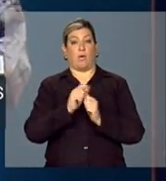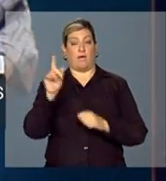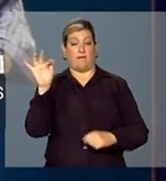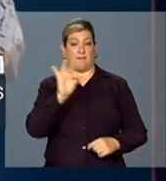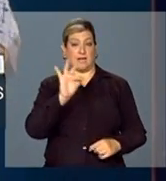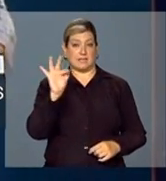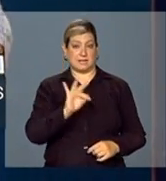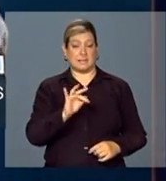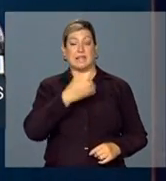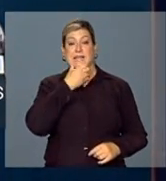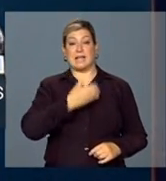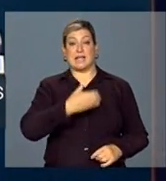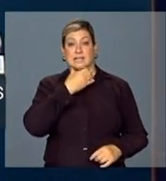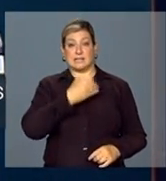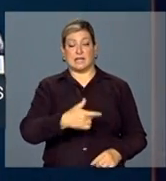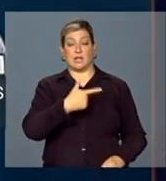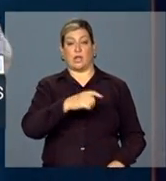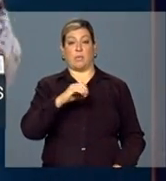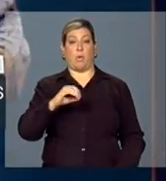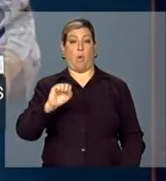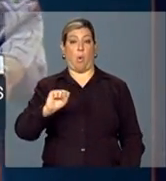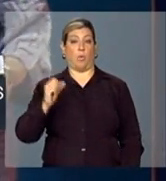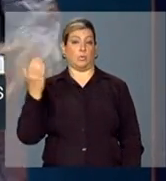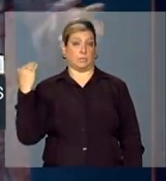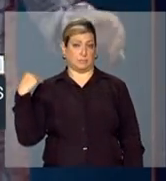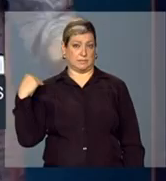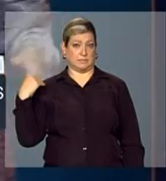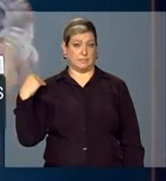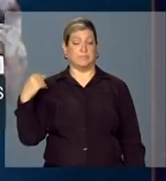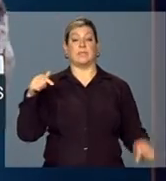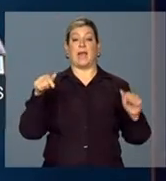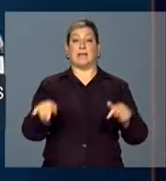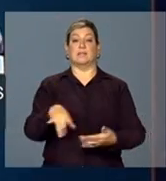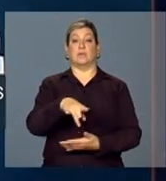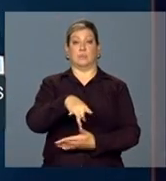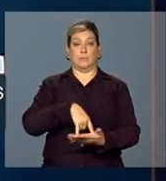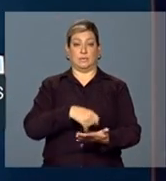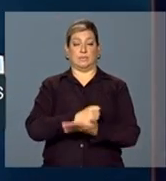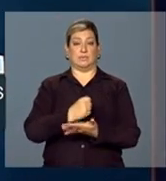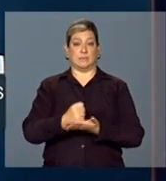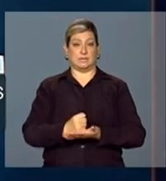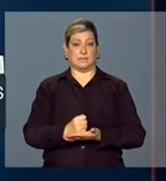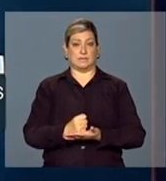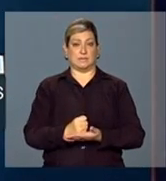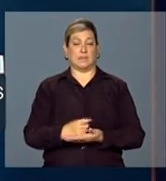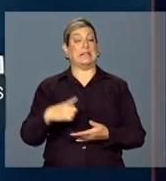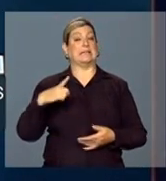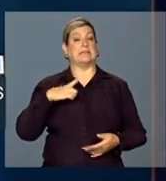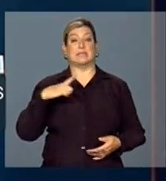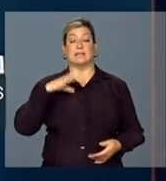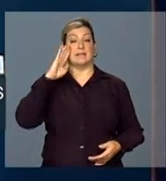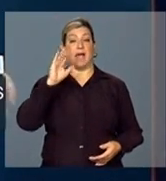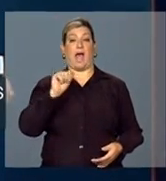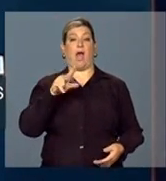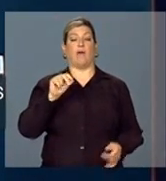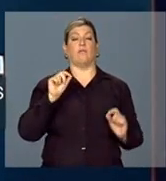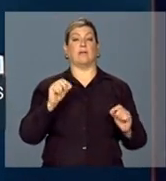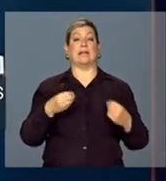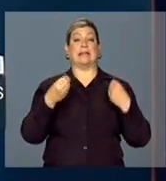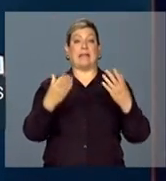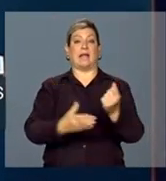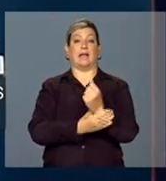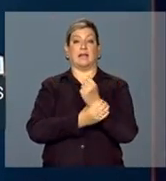em dezembro de 2008. E esse contrato tem por objetivo garantir